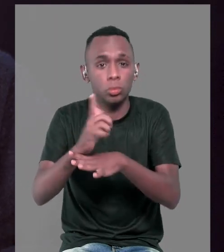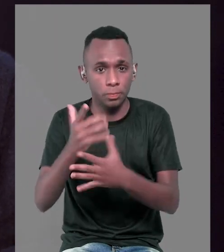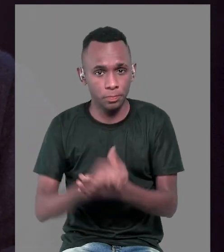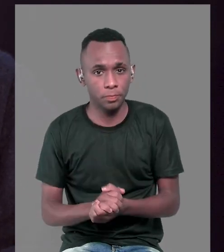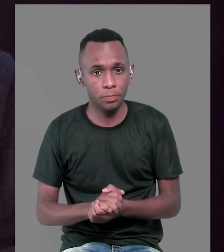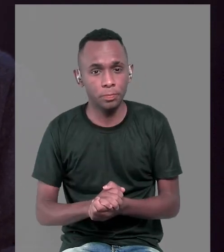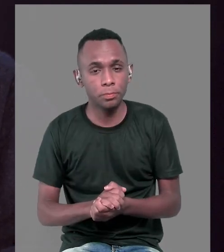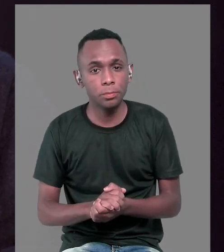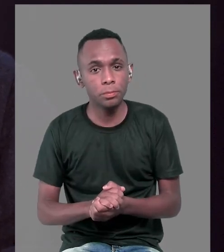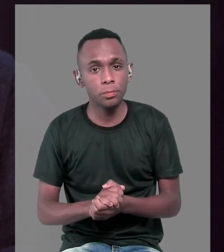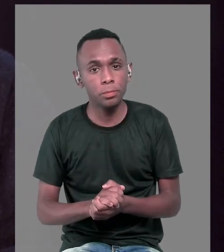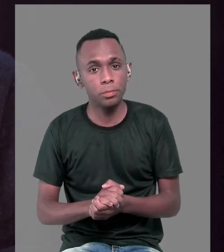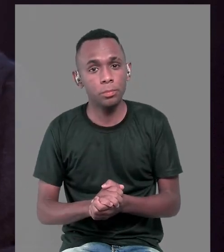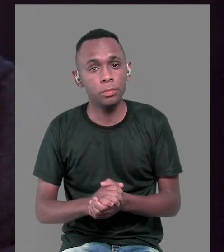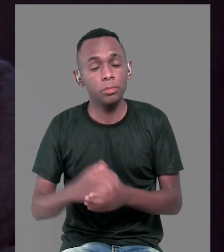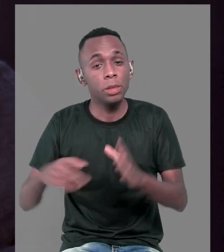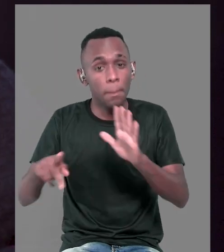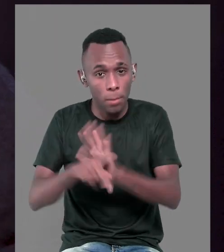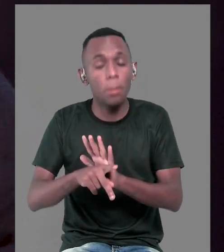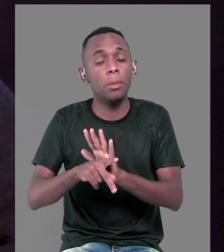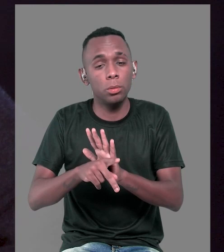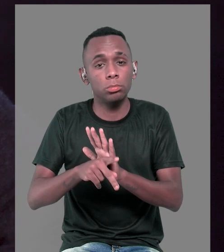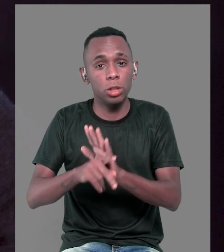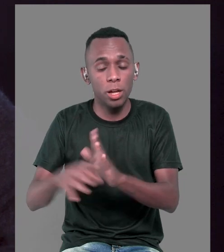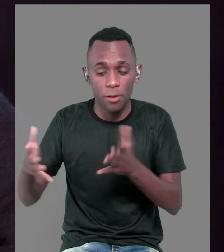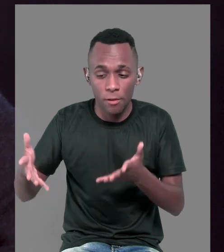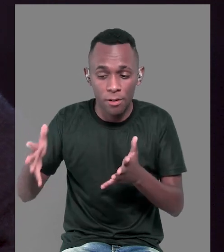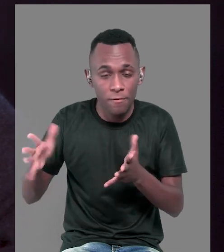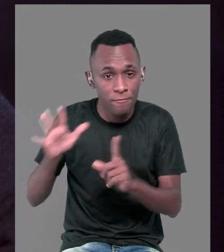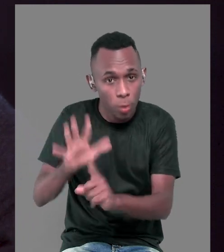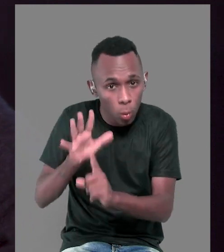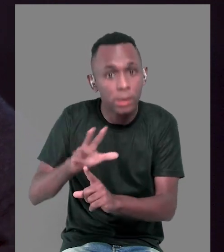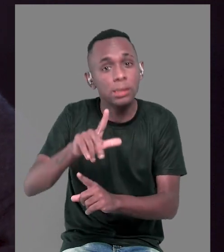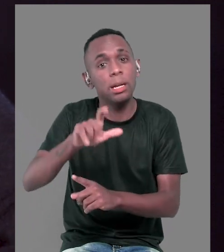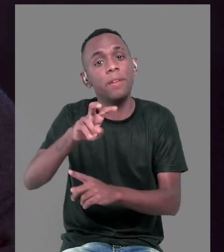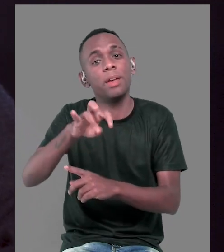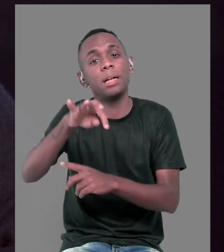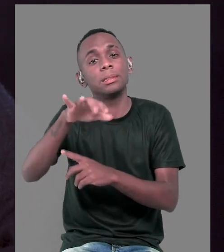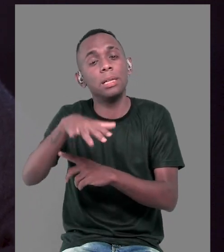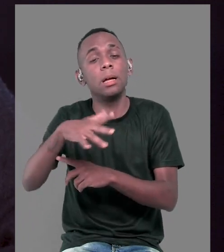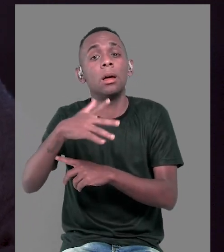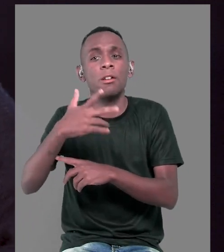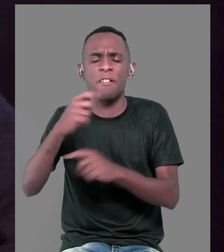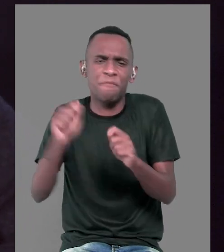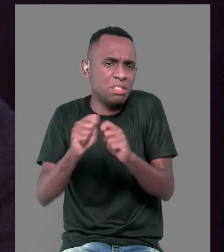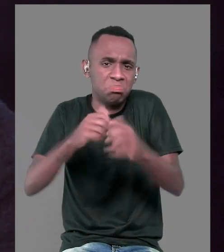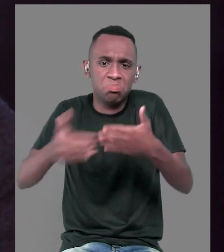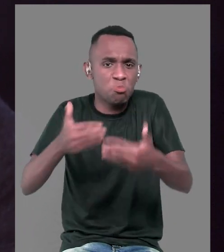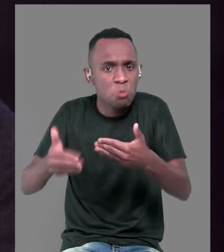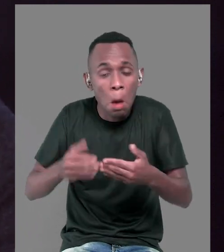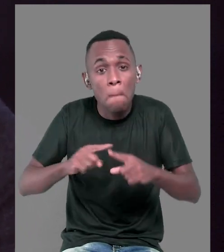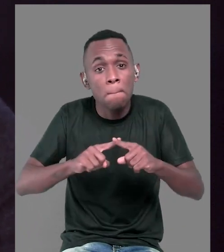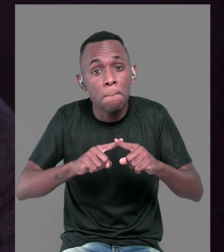incorporado pelo Leviatã, vai fazer o que lhe der na telha, sem se deter diante de